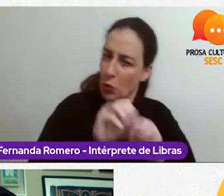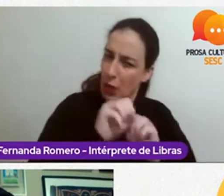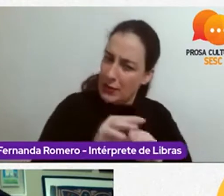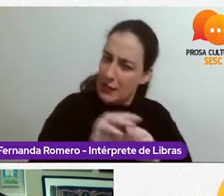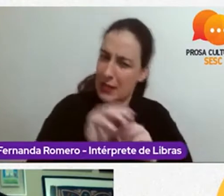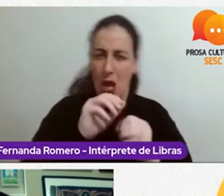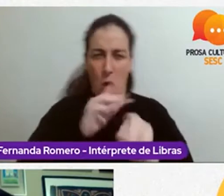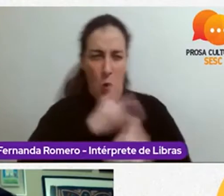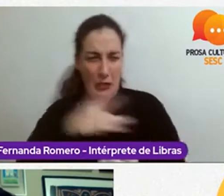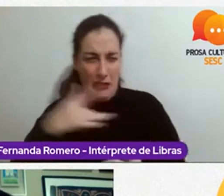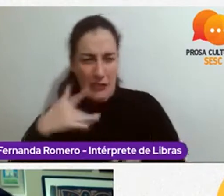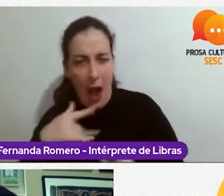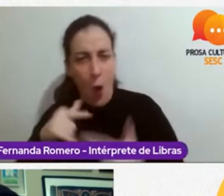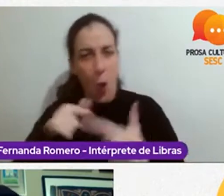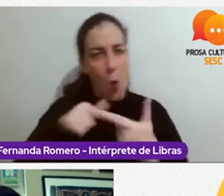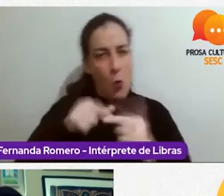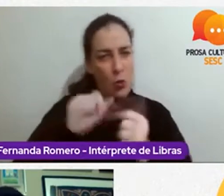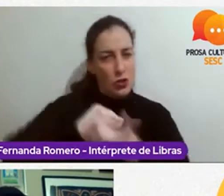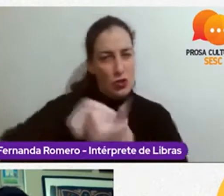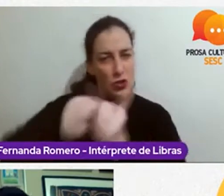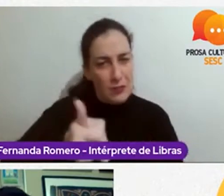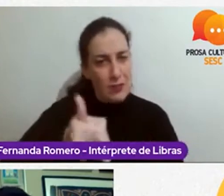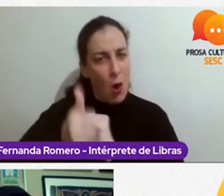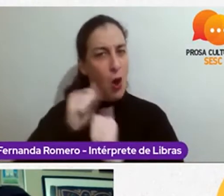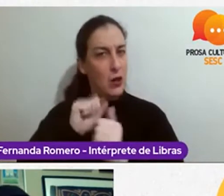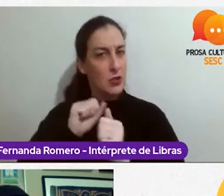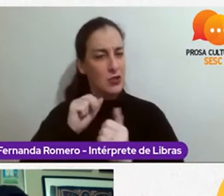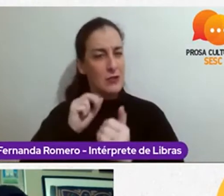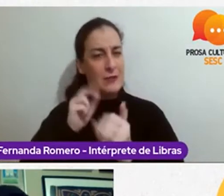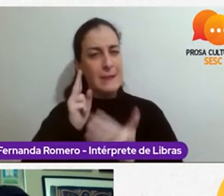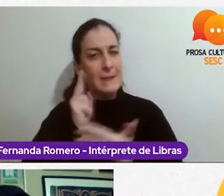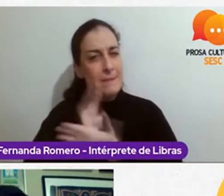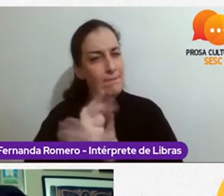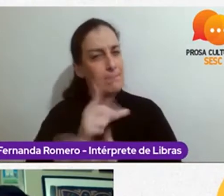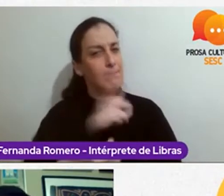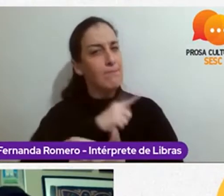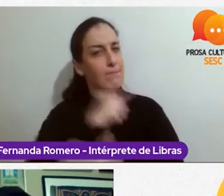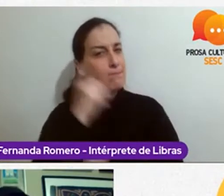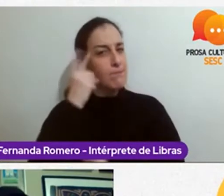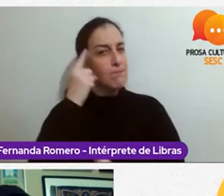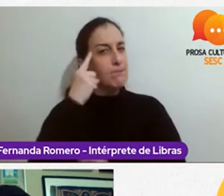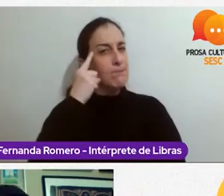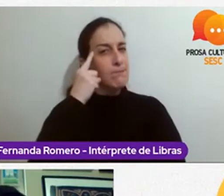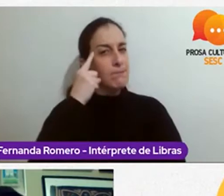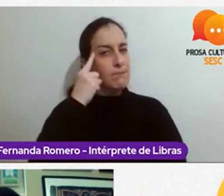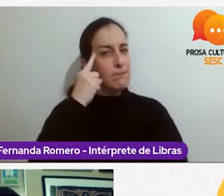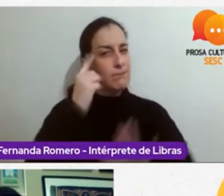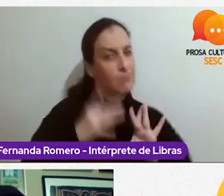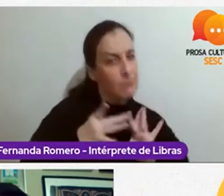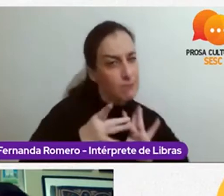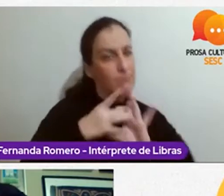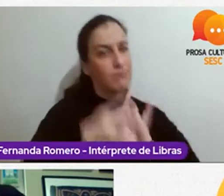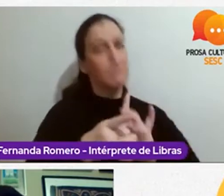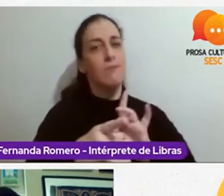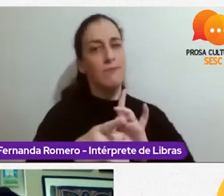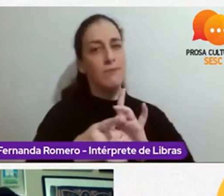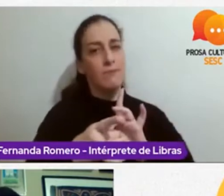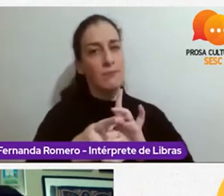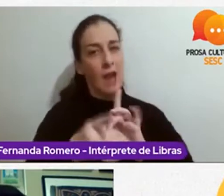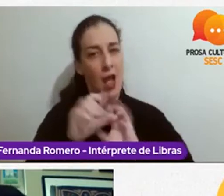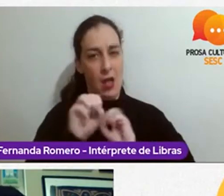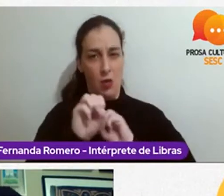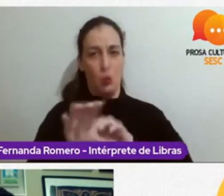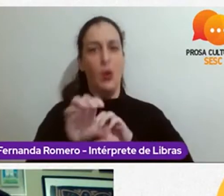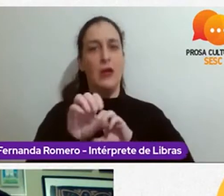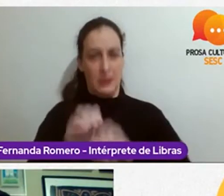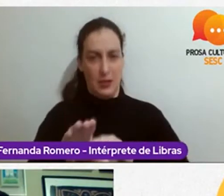na nutrição, enfim, permeiam toda a nossa ação um pensamento e uma condução à educação, né, a